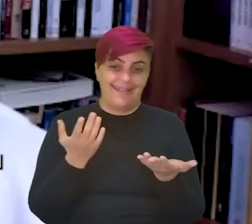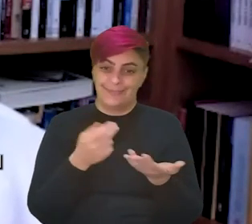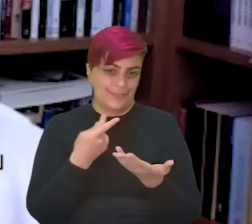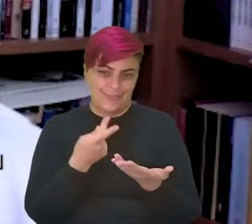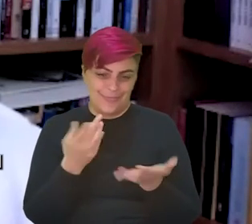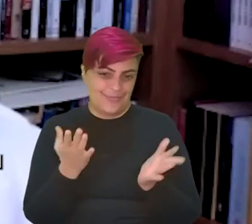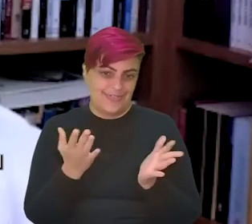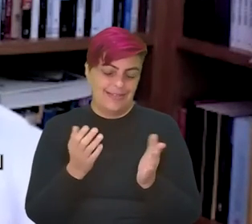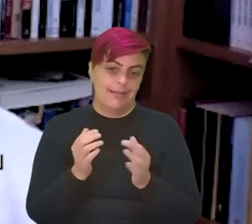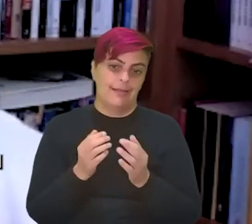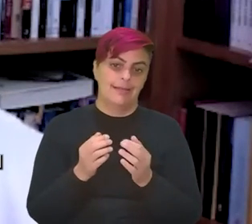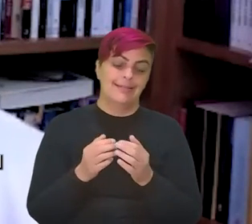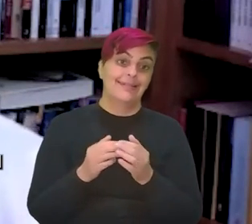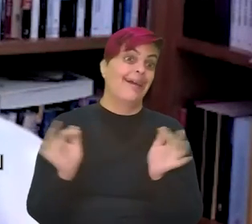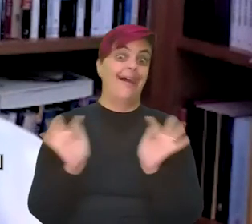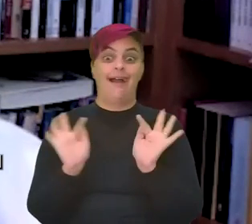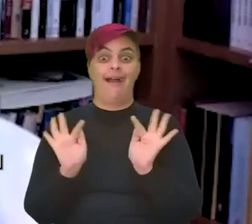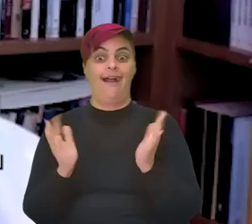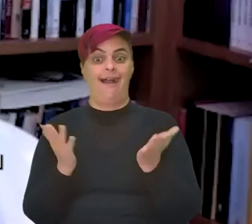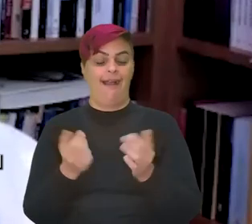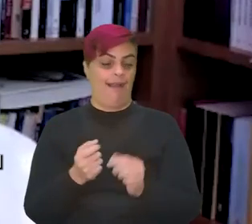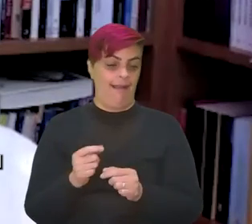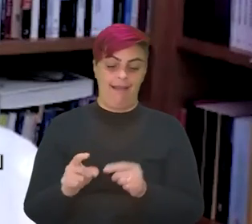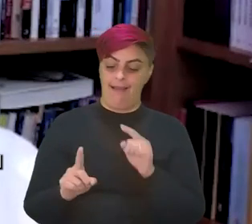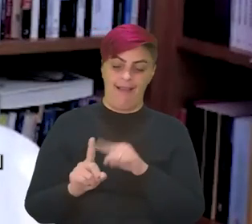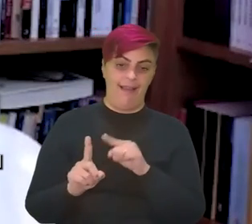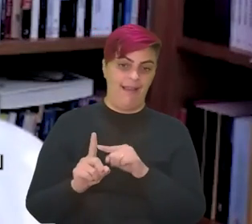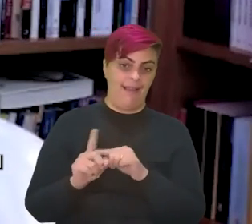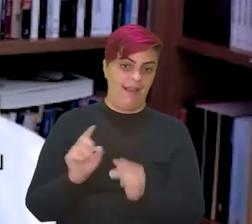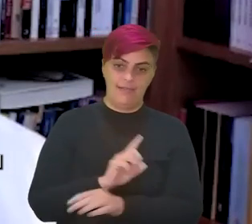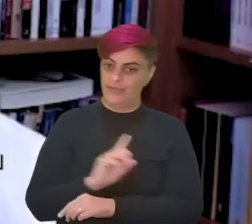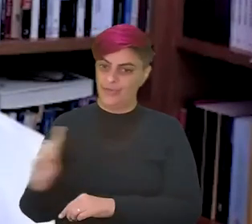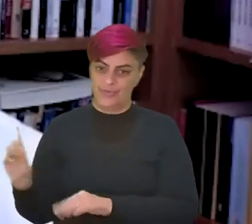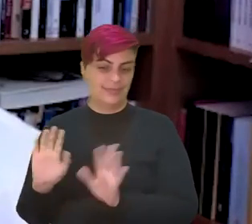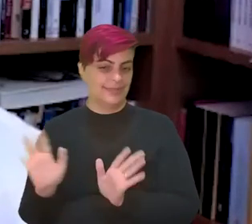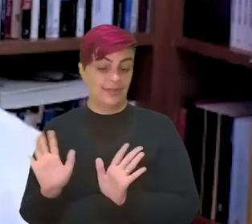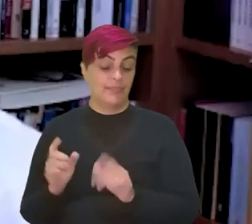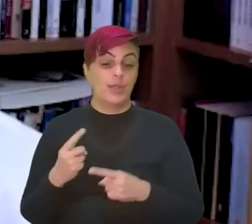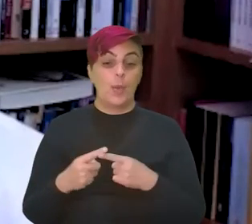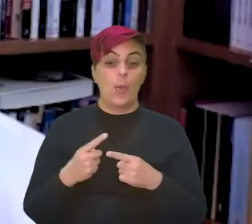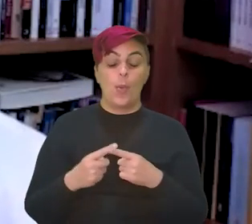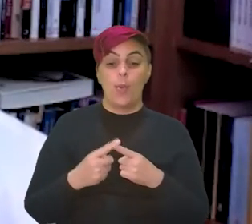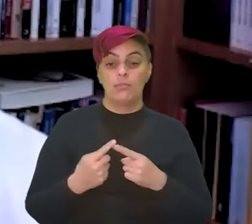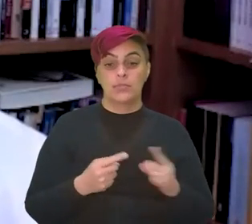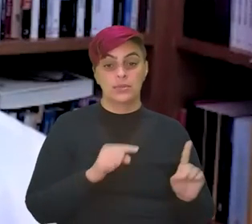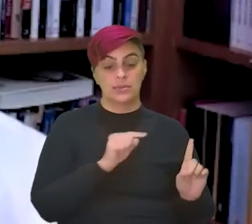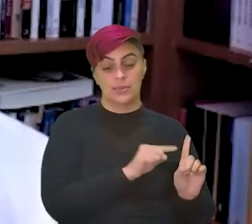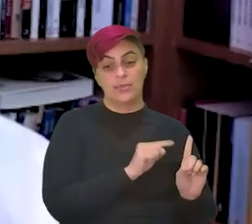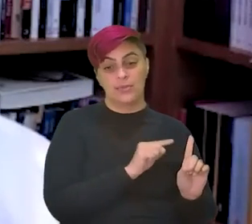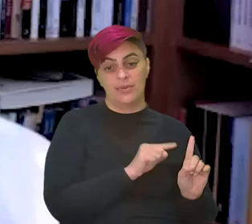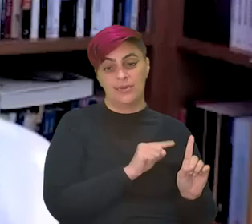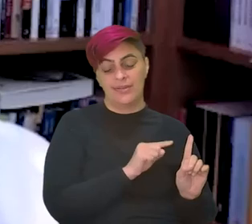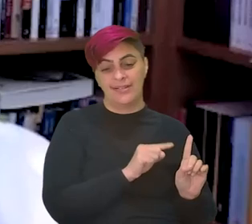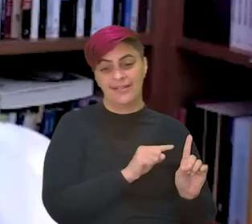eu não vou dizer que felizmente o Stas não estava lá, porque Malinowski é muito